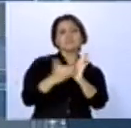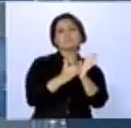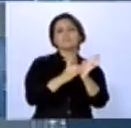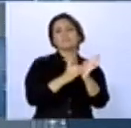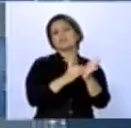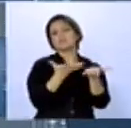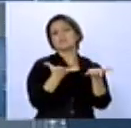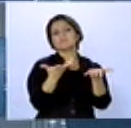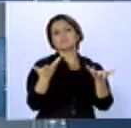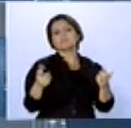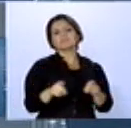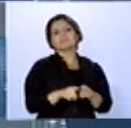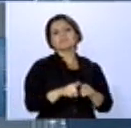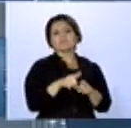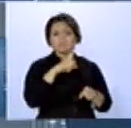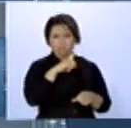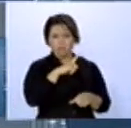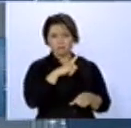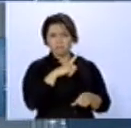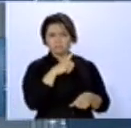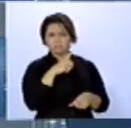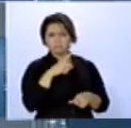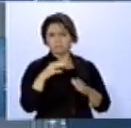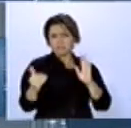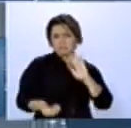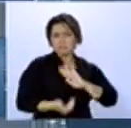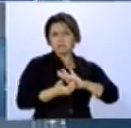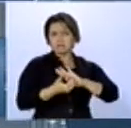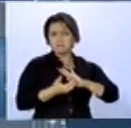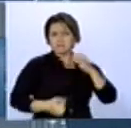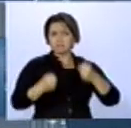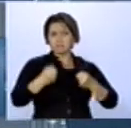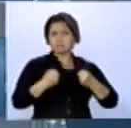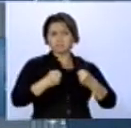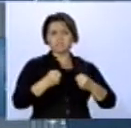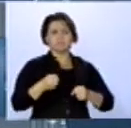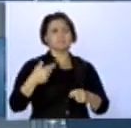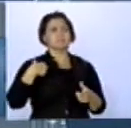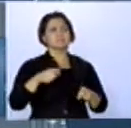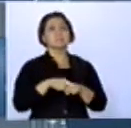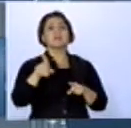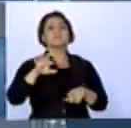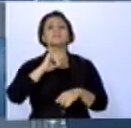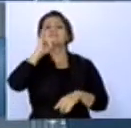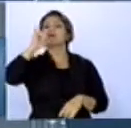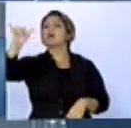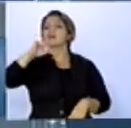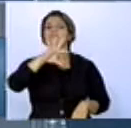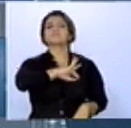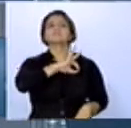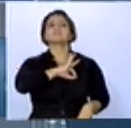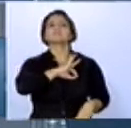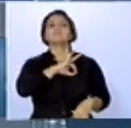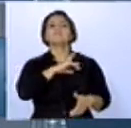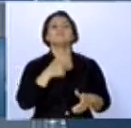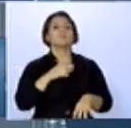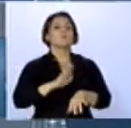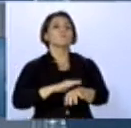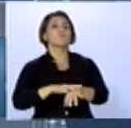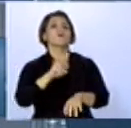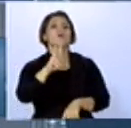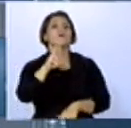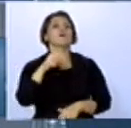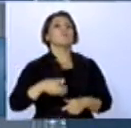um auto limite eu digo para o motorista antes dele sair de casa você informe a polícia federal por favor qual que é a velocidade